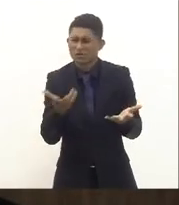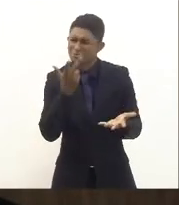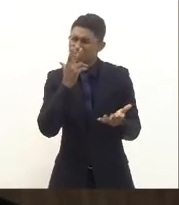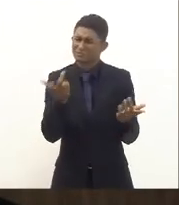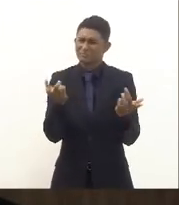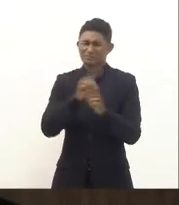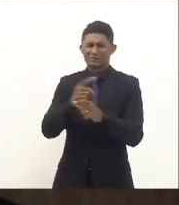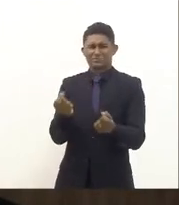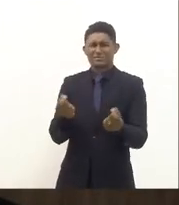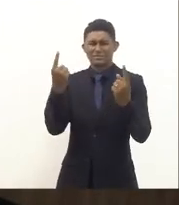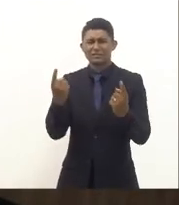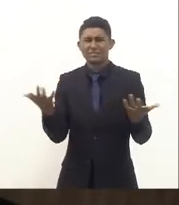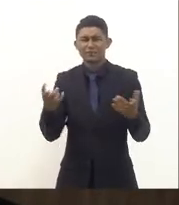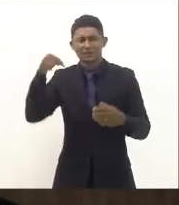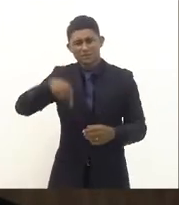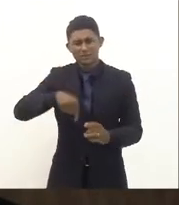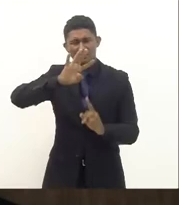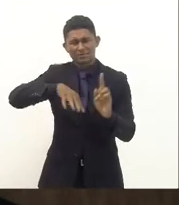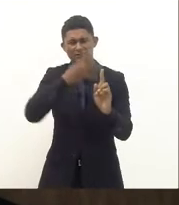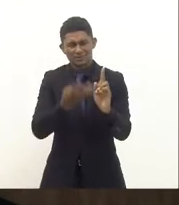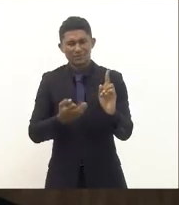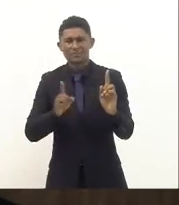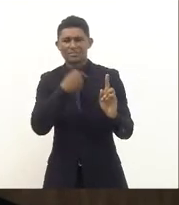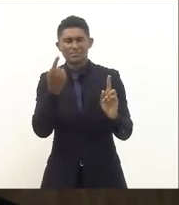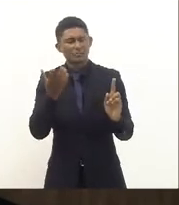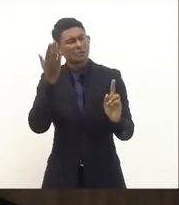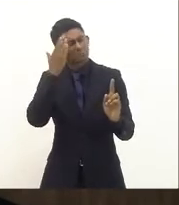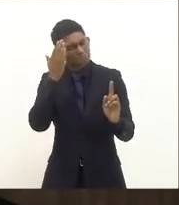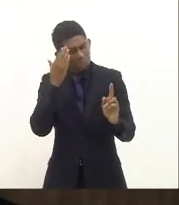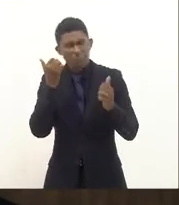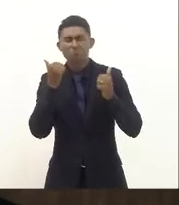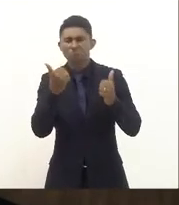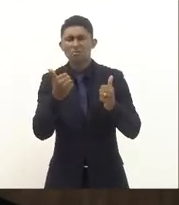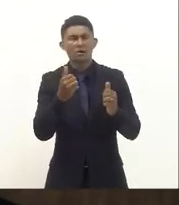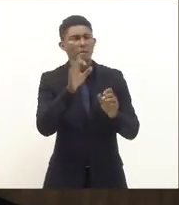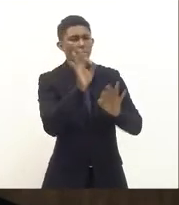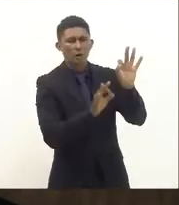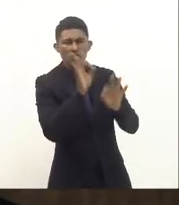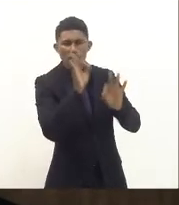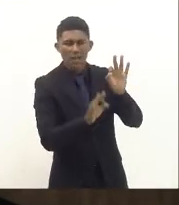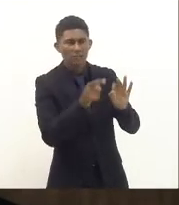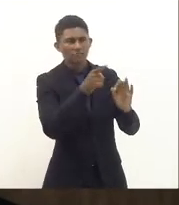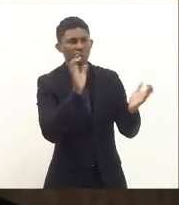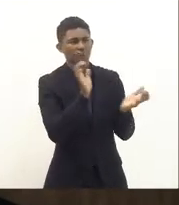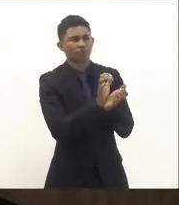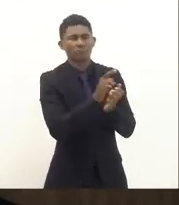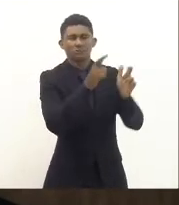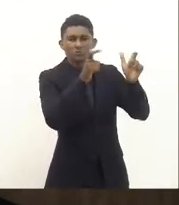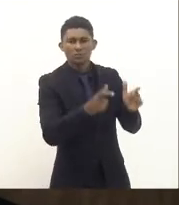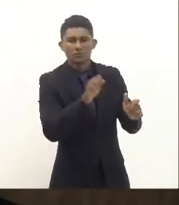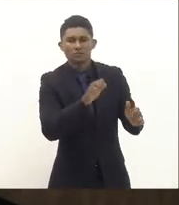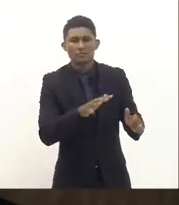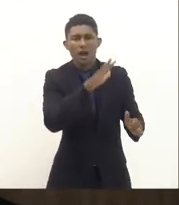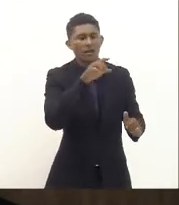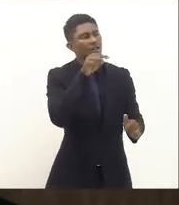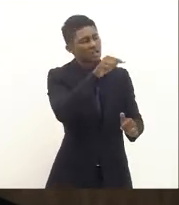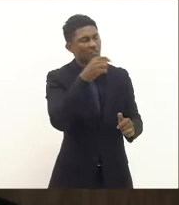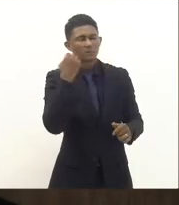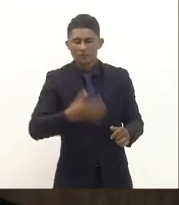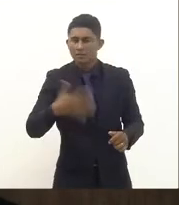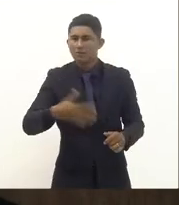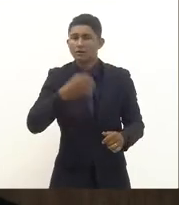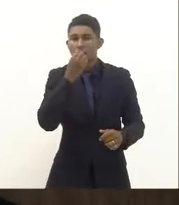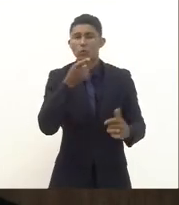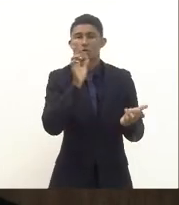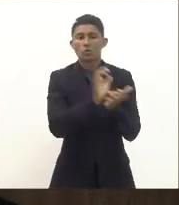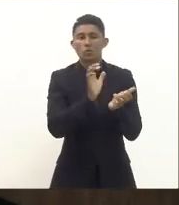enquanto a gente homenageia reconhece o projeto Popular encravado numa área periférica numa área de favela que